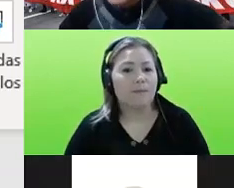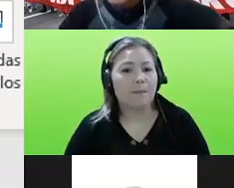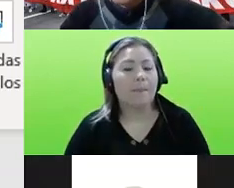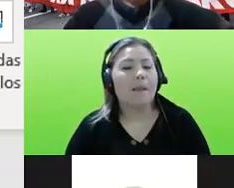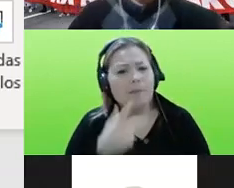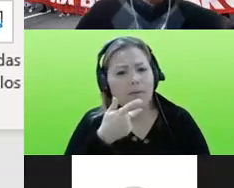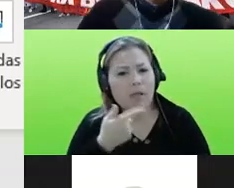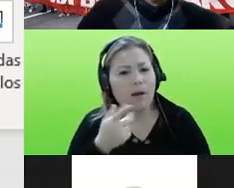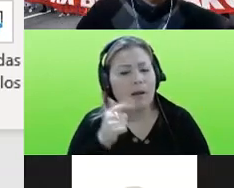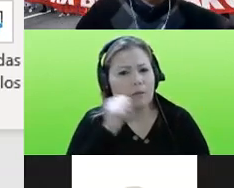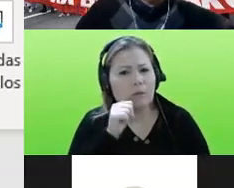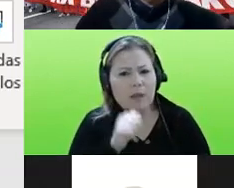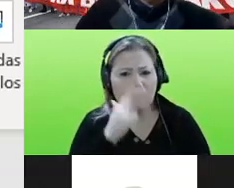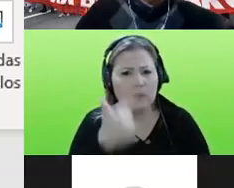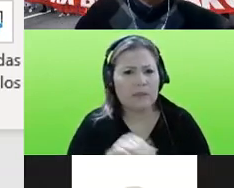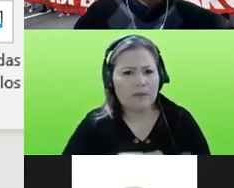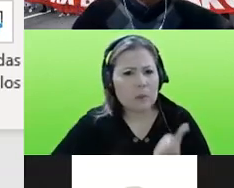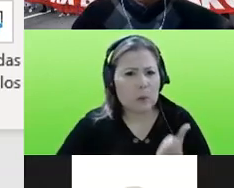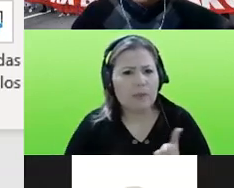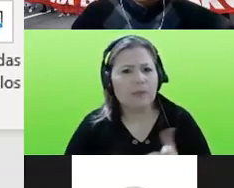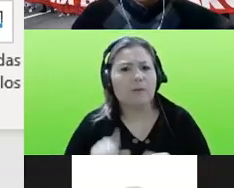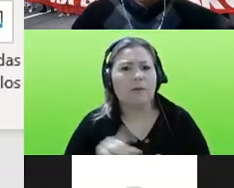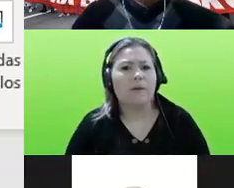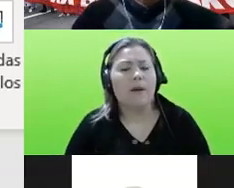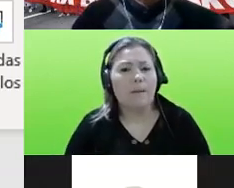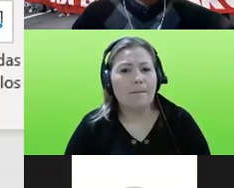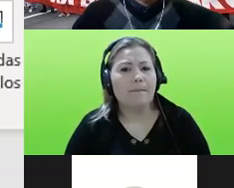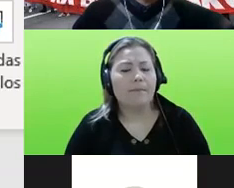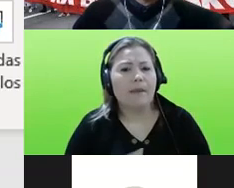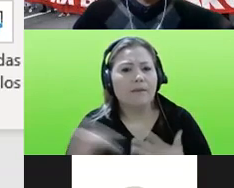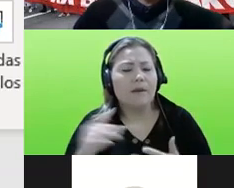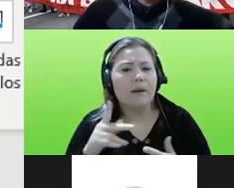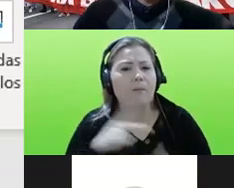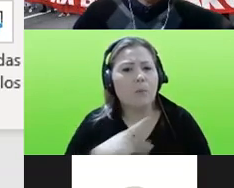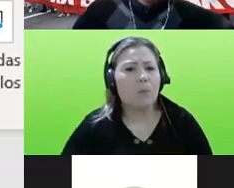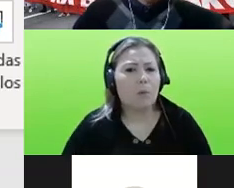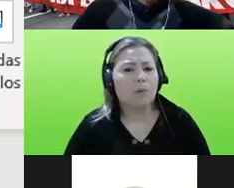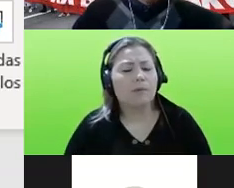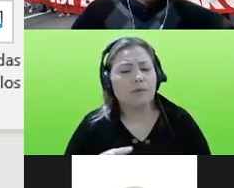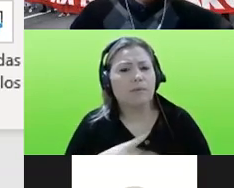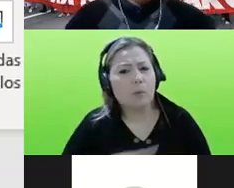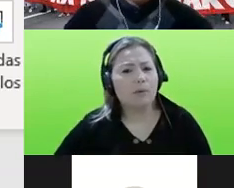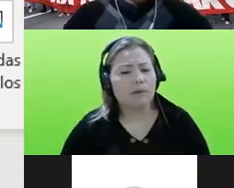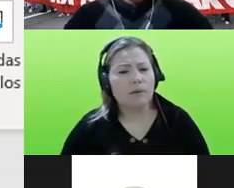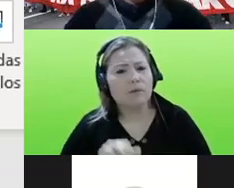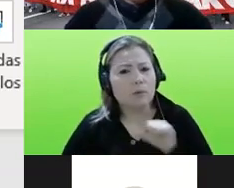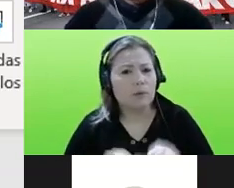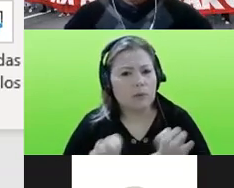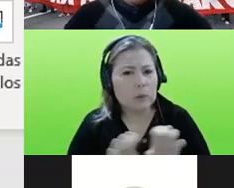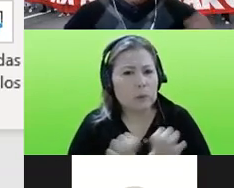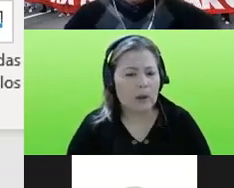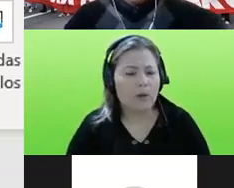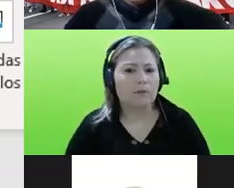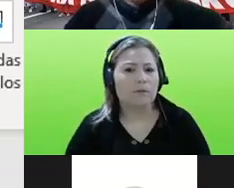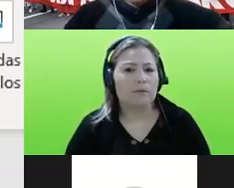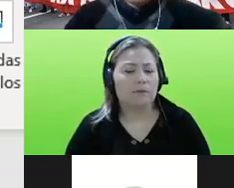as mulheres não estavam excluídas na esfera pública lá da mudança estrutural da, né, da esfera